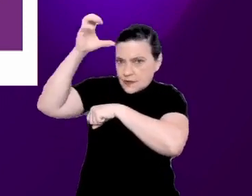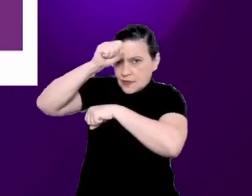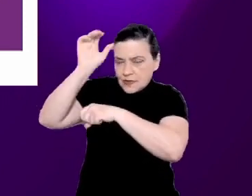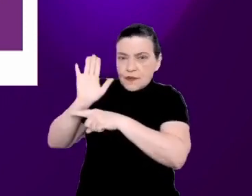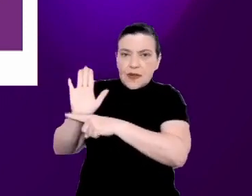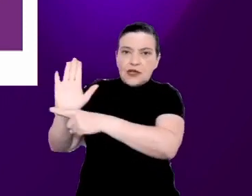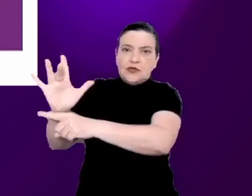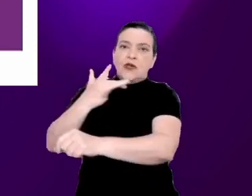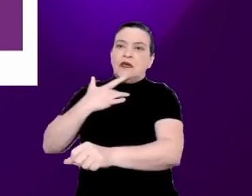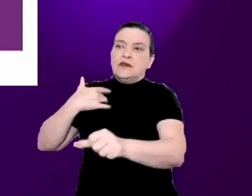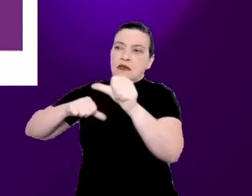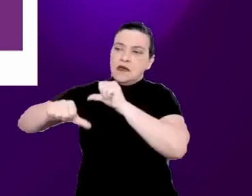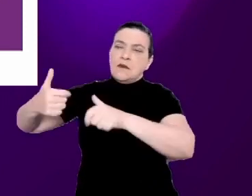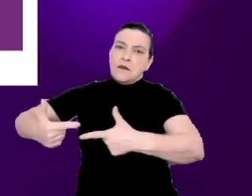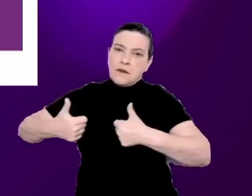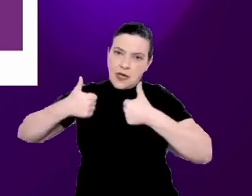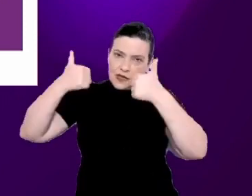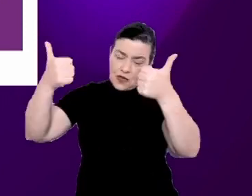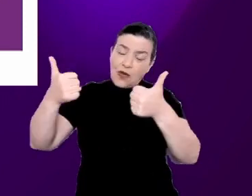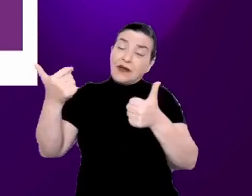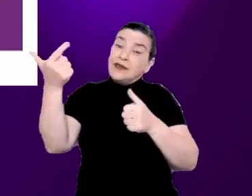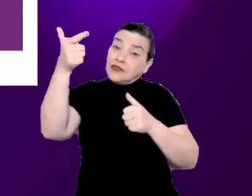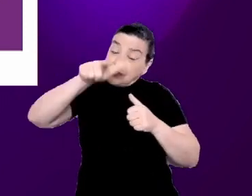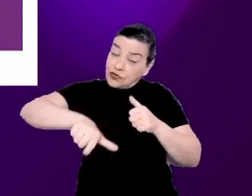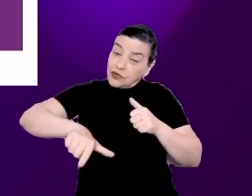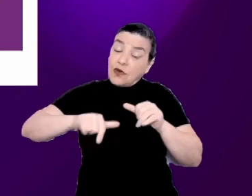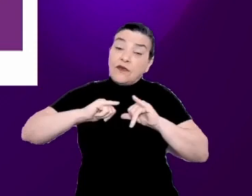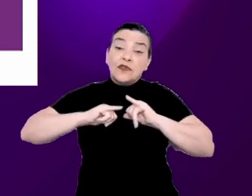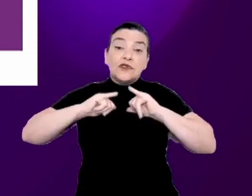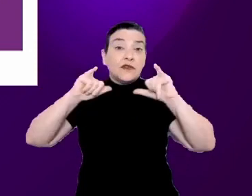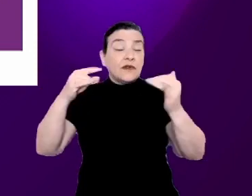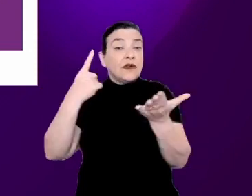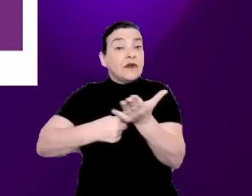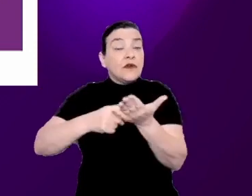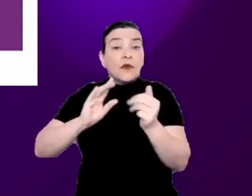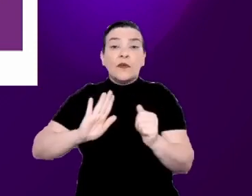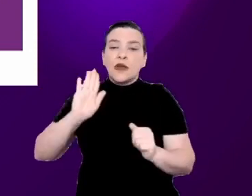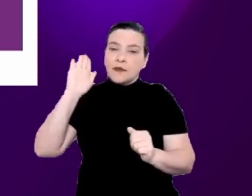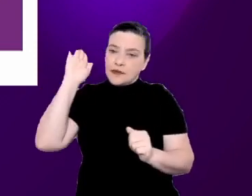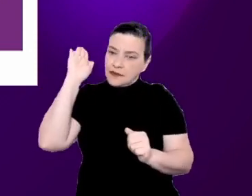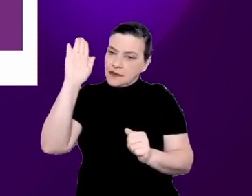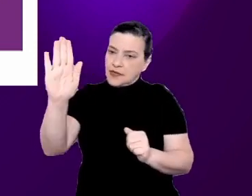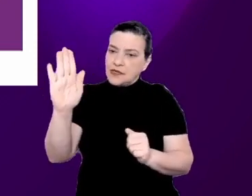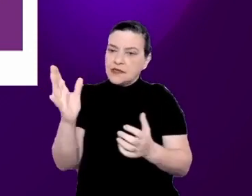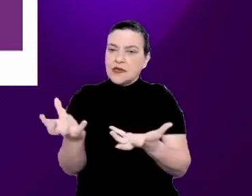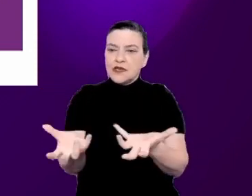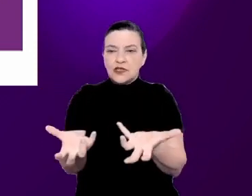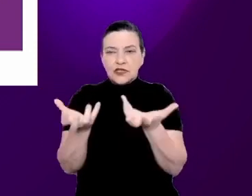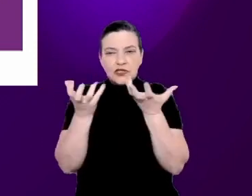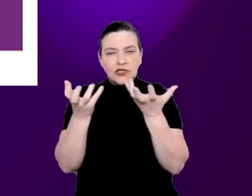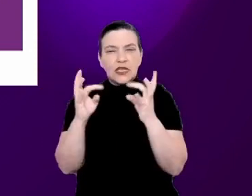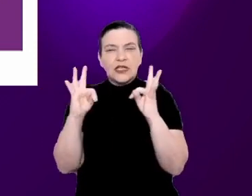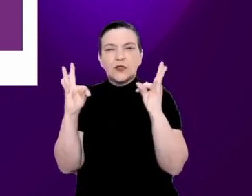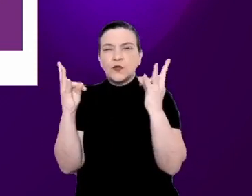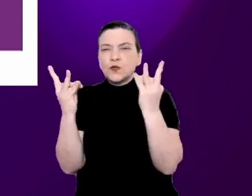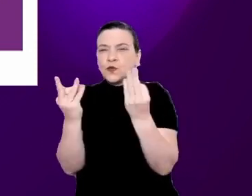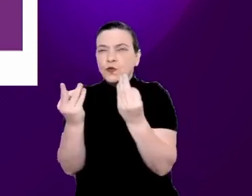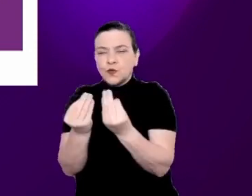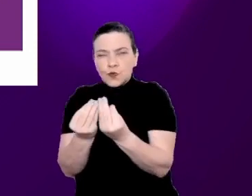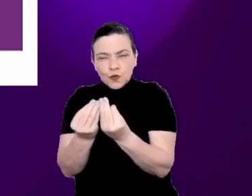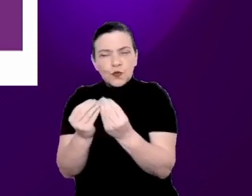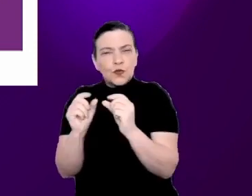com isso a gente afirma, né, a gente reforça o nosso compromisso em combater o imobilismo e todas as consequências que a